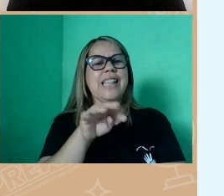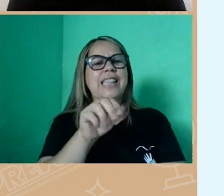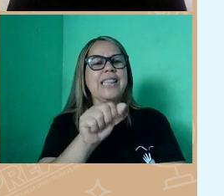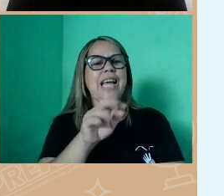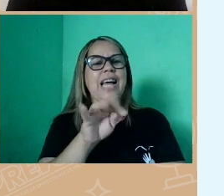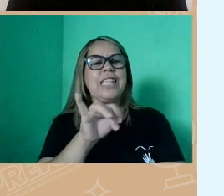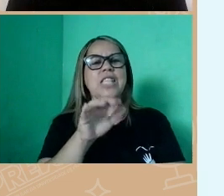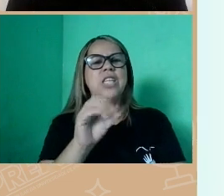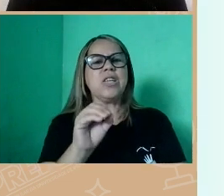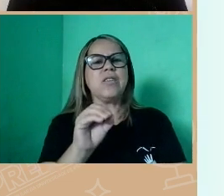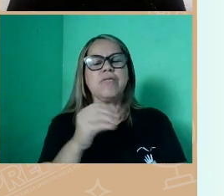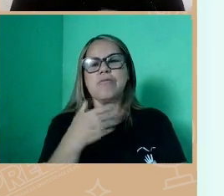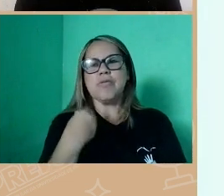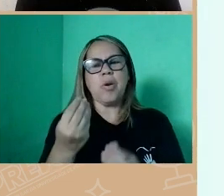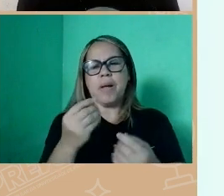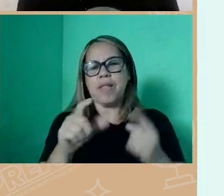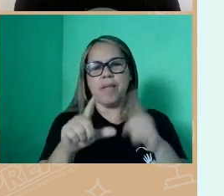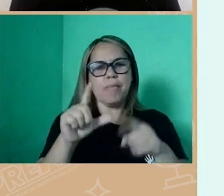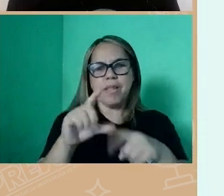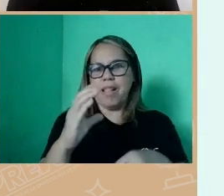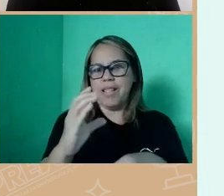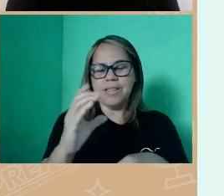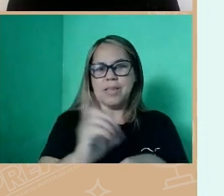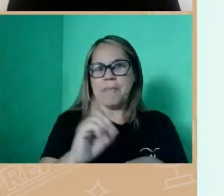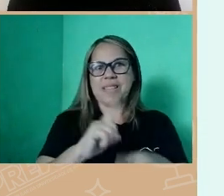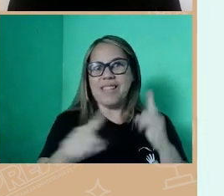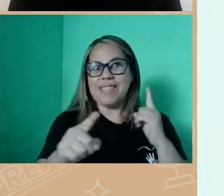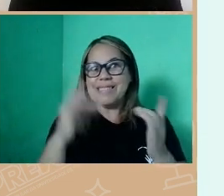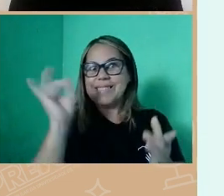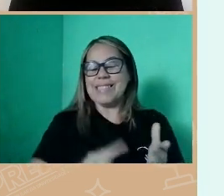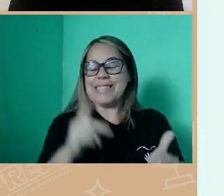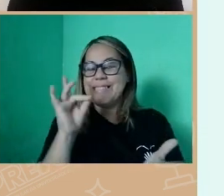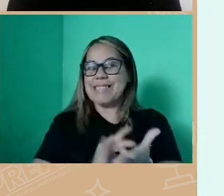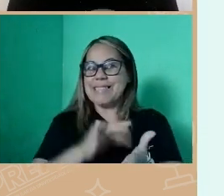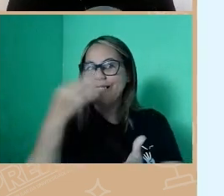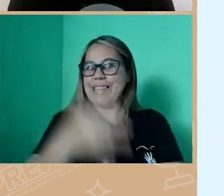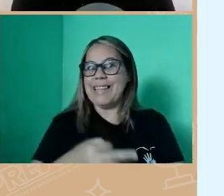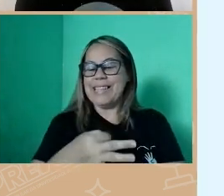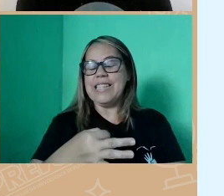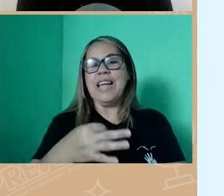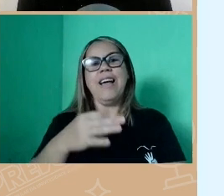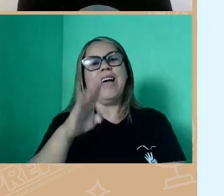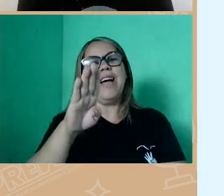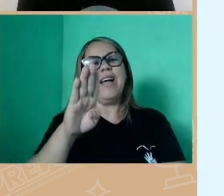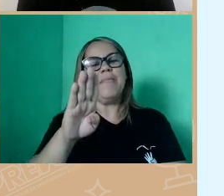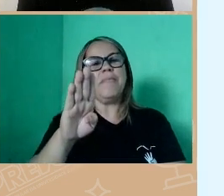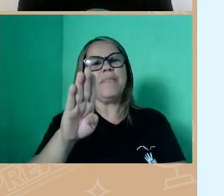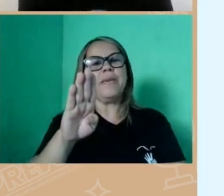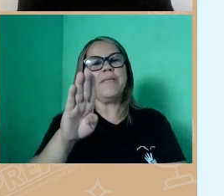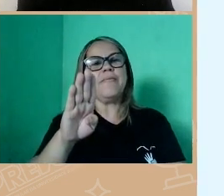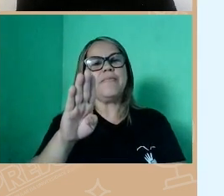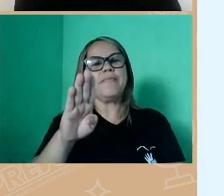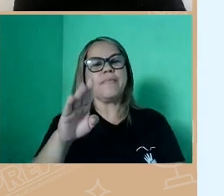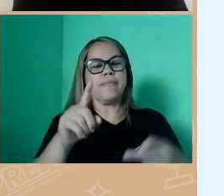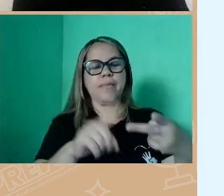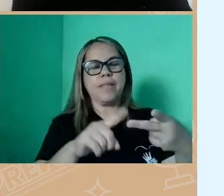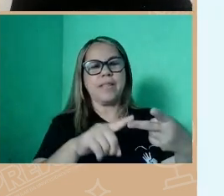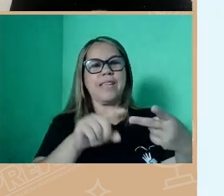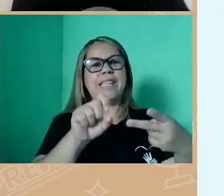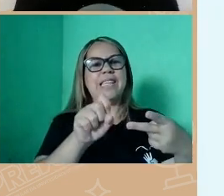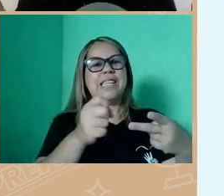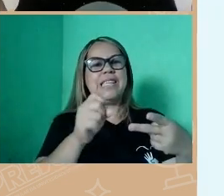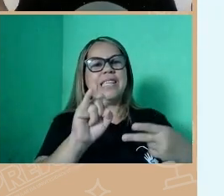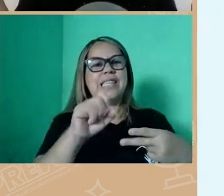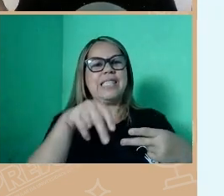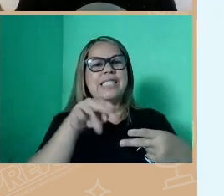C, não sei aqui porquê, mas é letra B a resposta correta, tá? É paralelismo sintático.